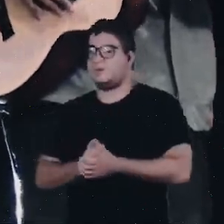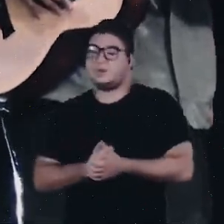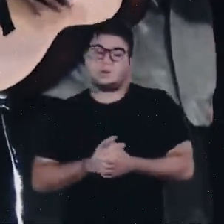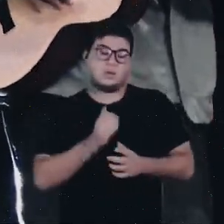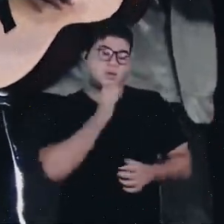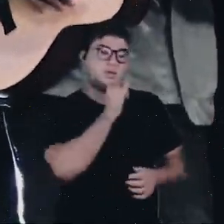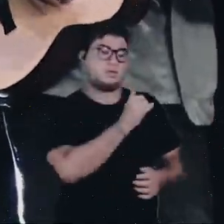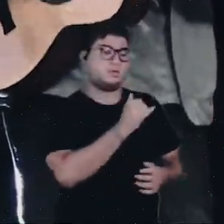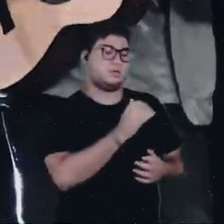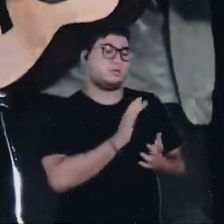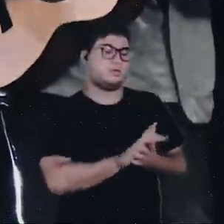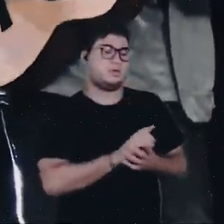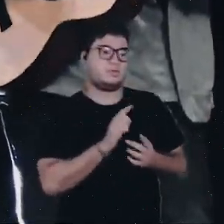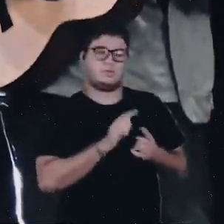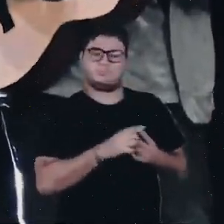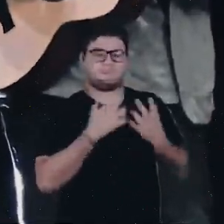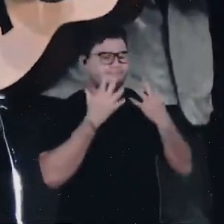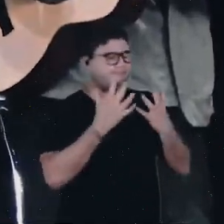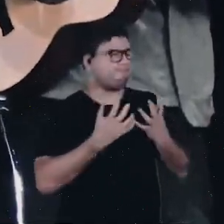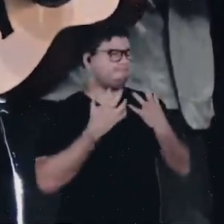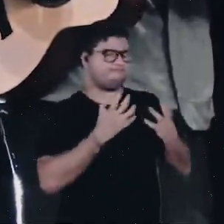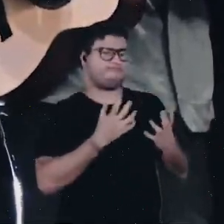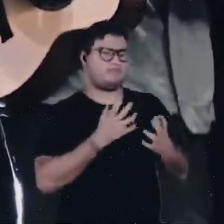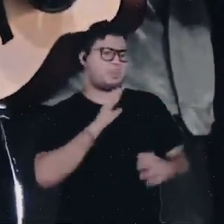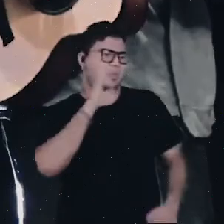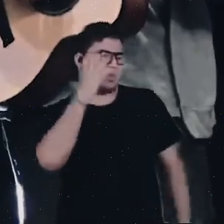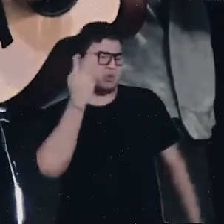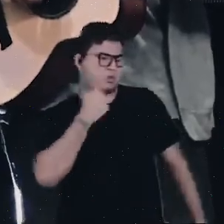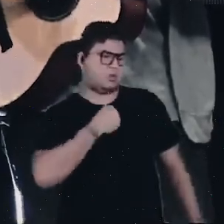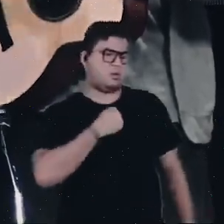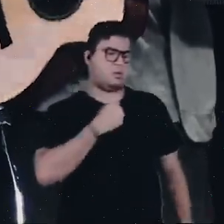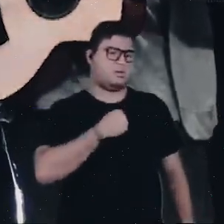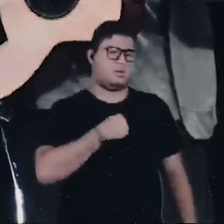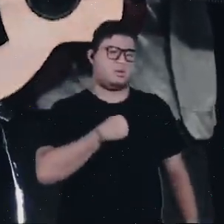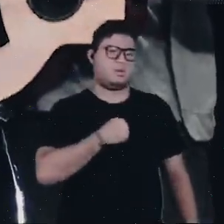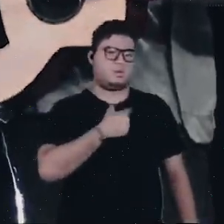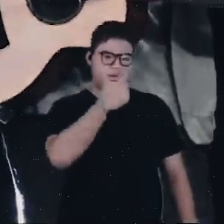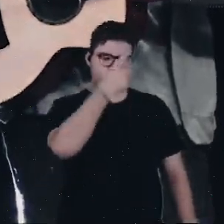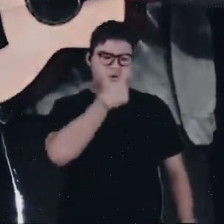disse assim, porque eu não quero que ele decida como eu devo agir.